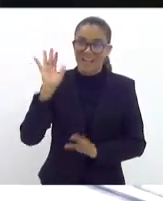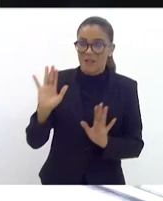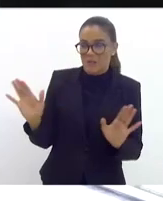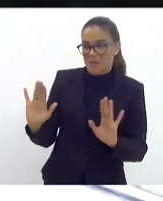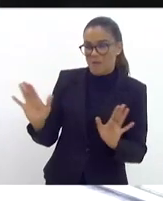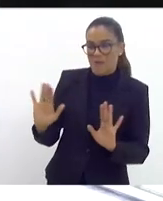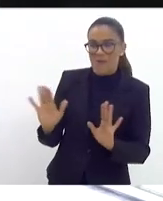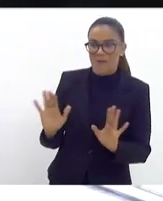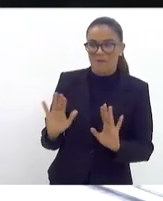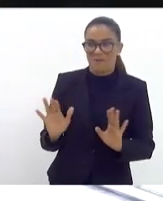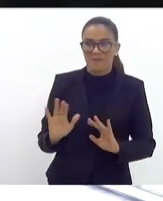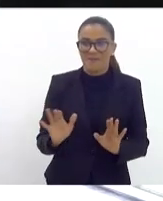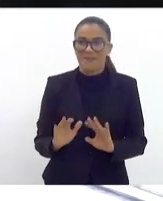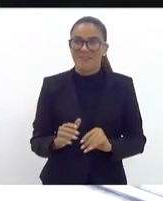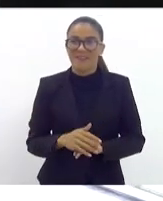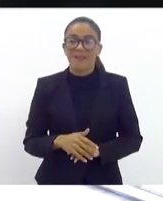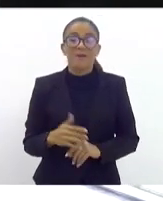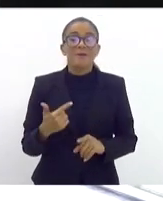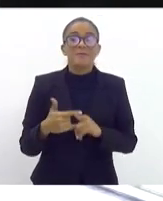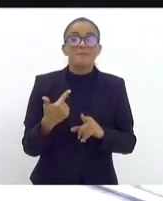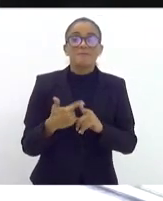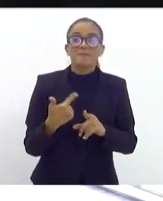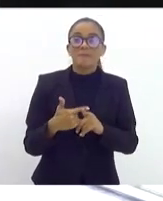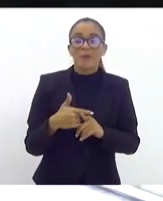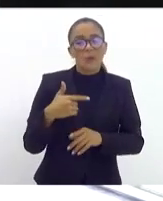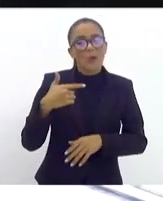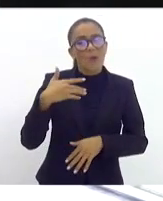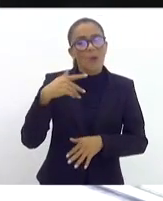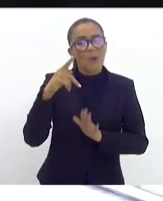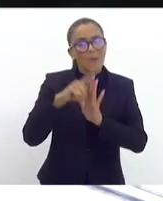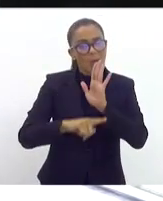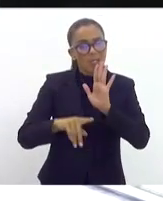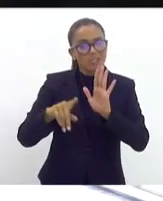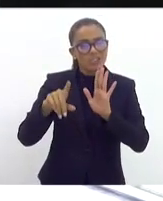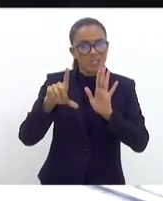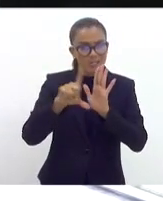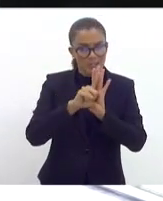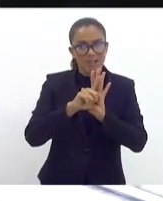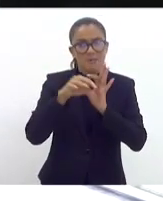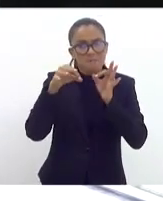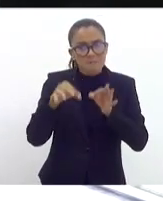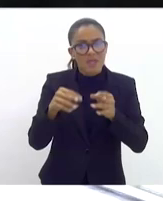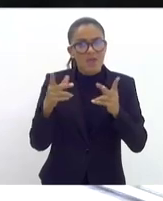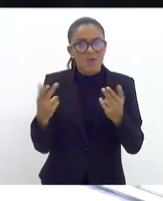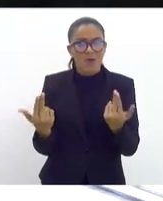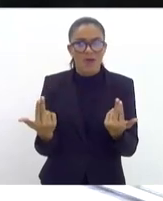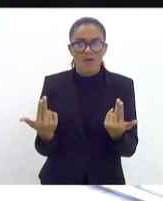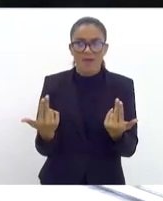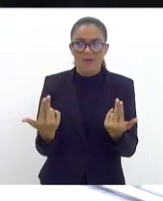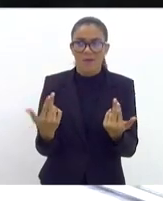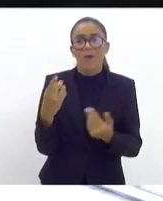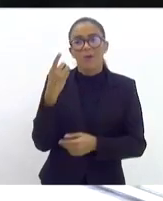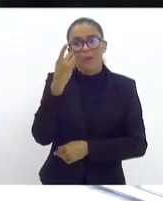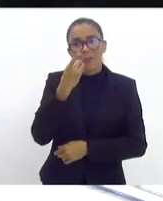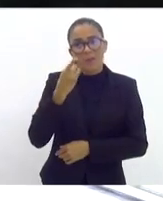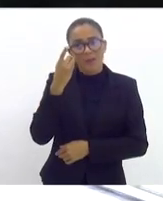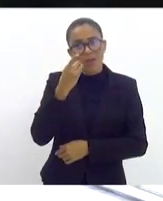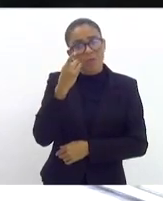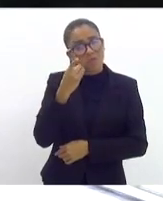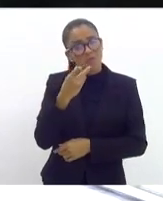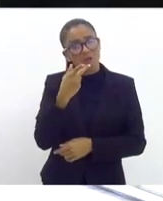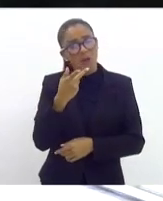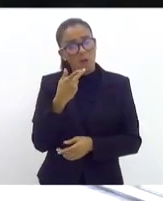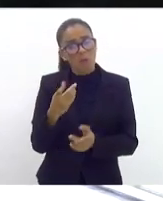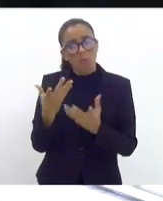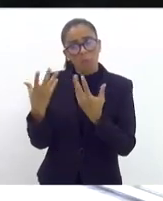de governo na mesma natureza ele deu Dr Serginho deu para constitucionalidade como